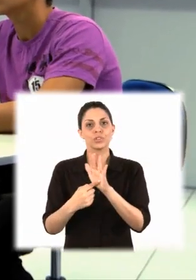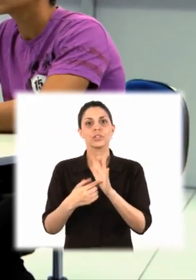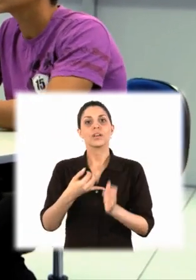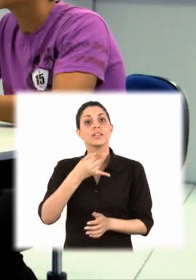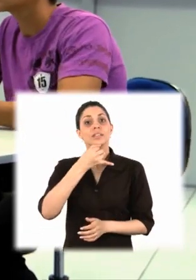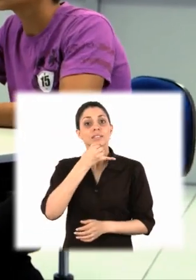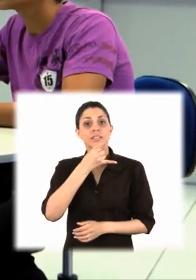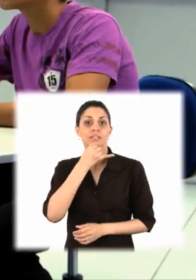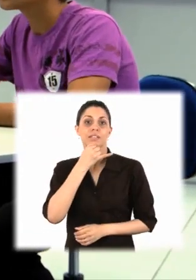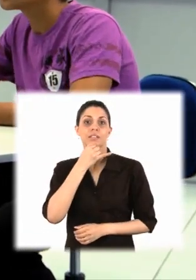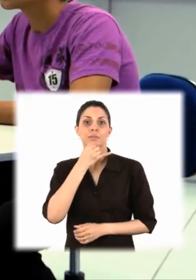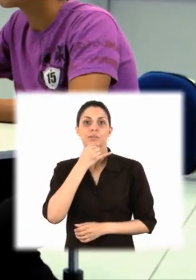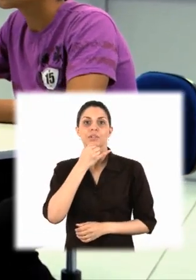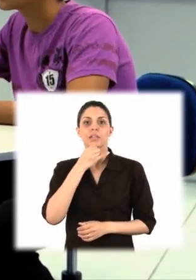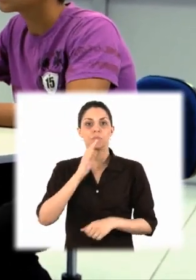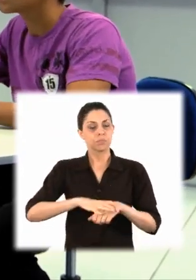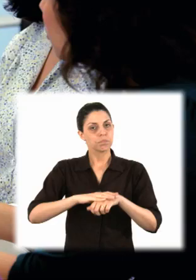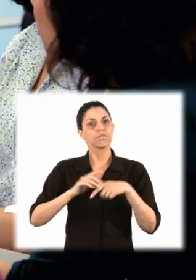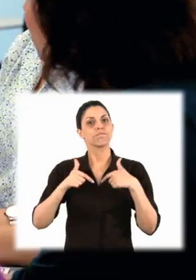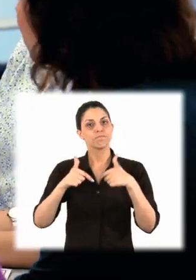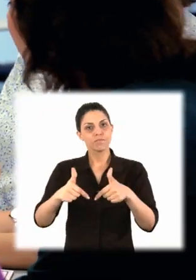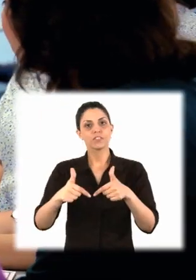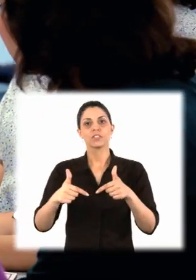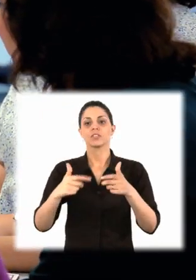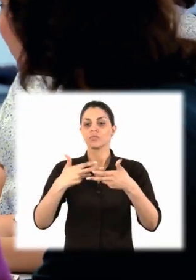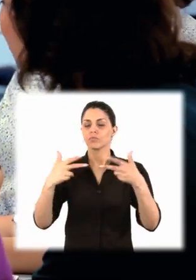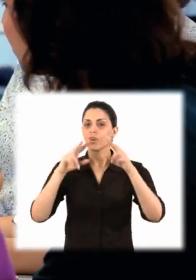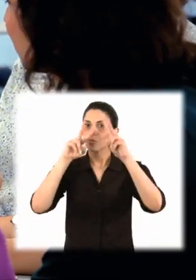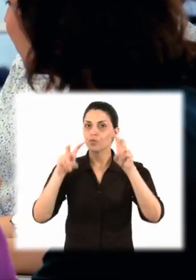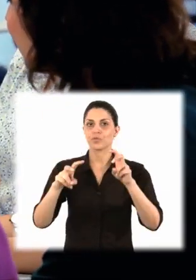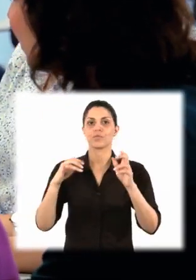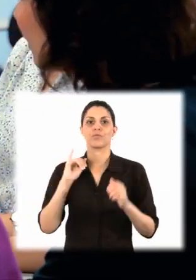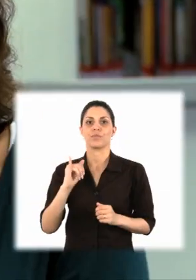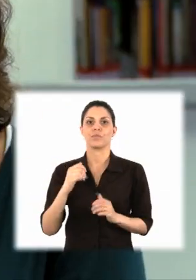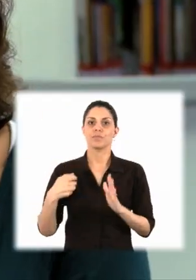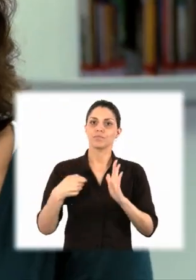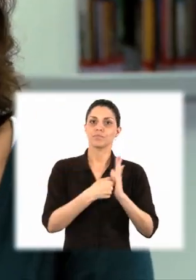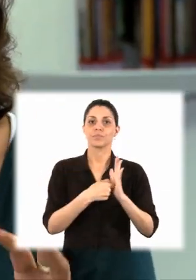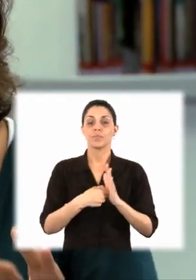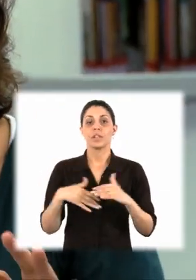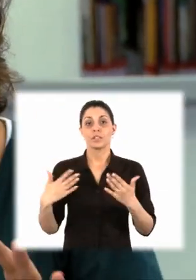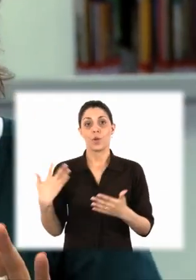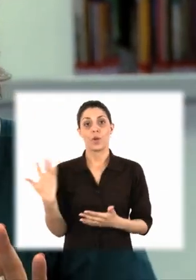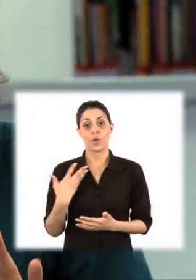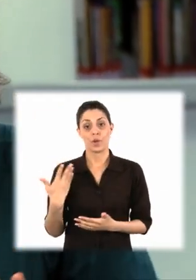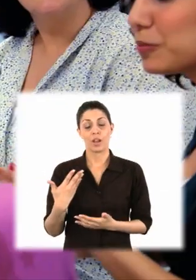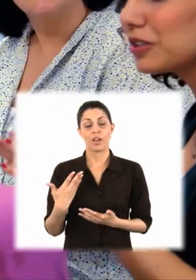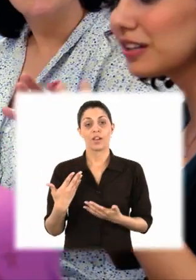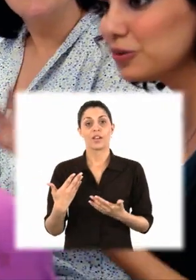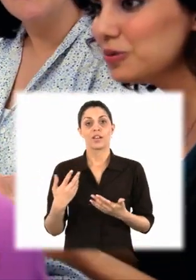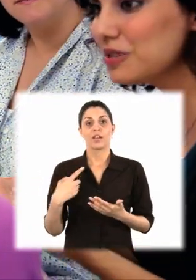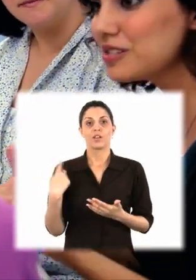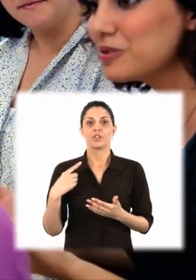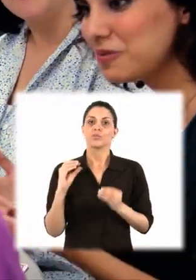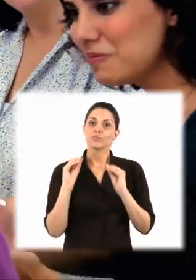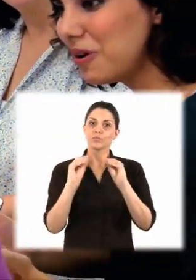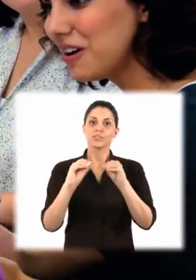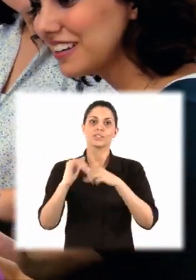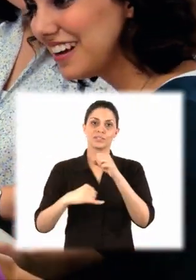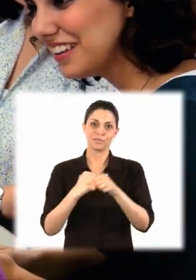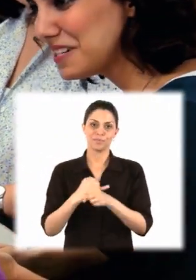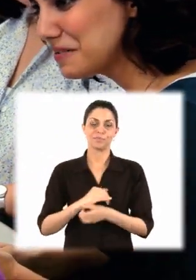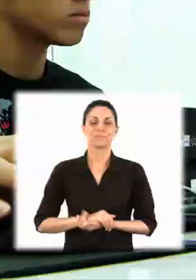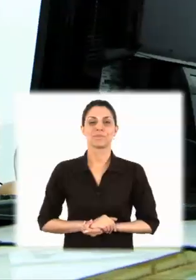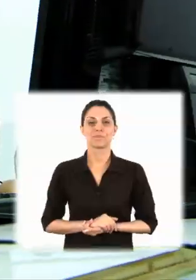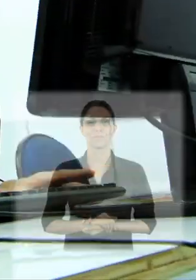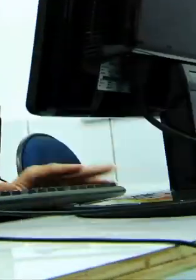mostrando um exemplo de alguém que está tomando uma atitude diante dessas informações, né? E agora a gente vai transportar tudo isso para o blog,